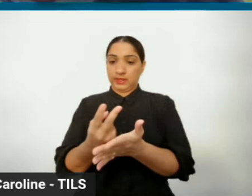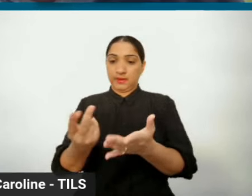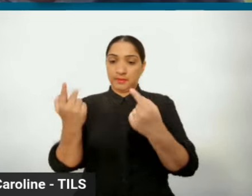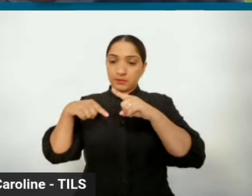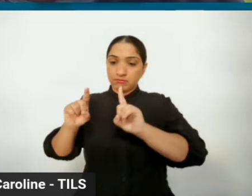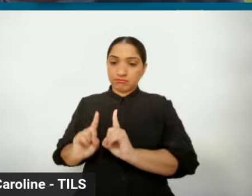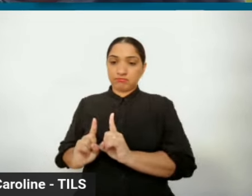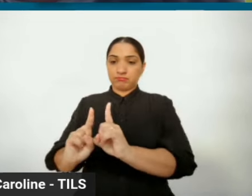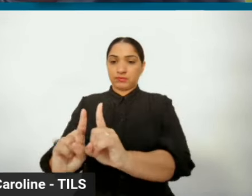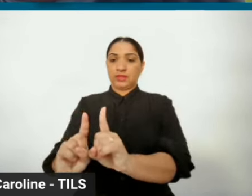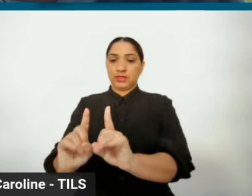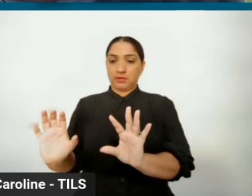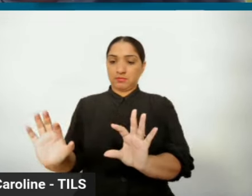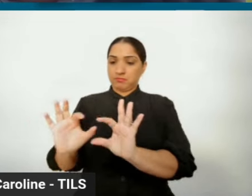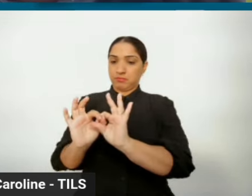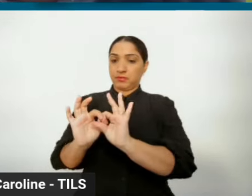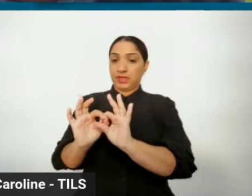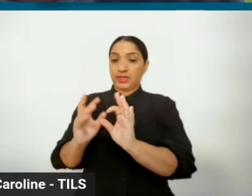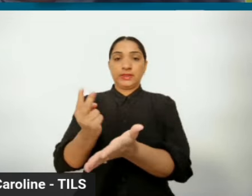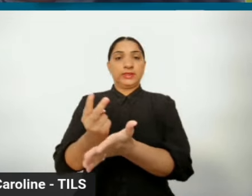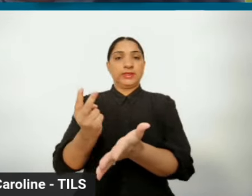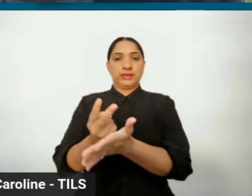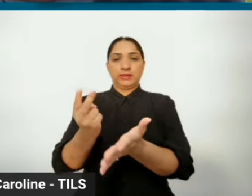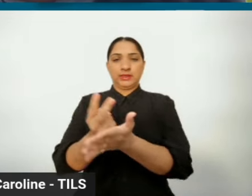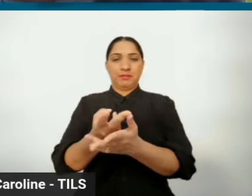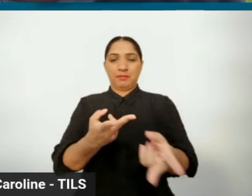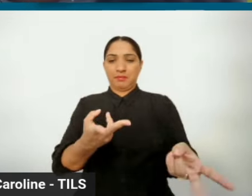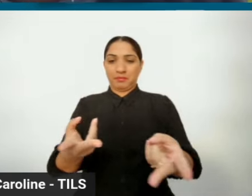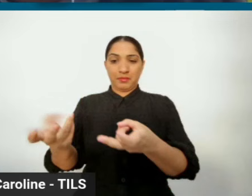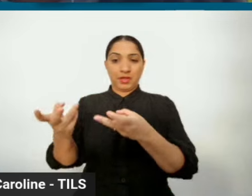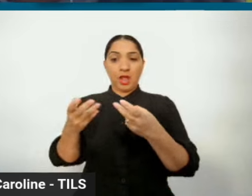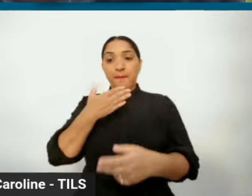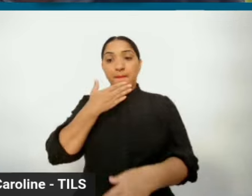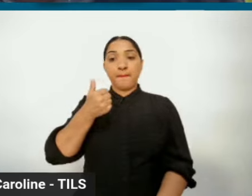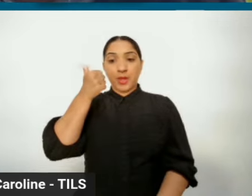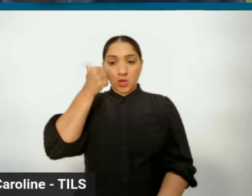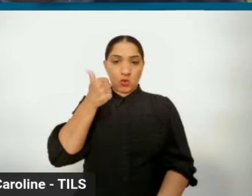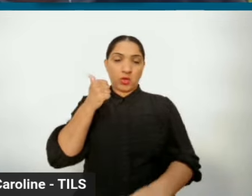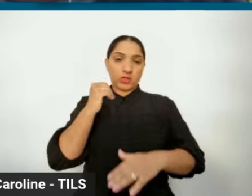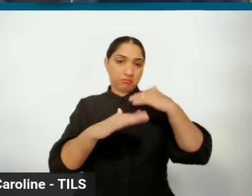sociedade, tentando identificar as melhores medidas, as melhores